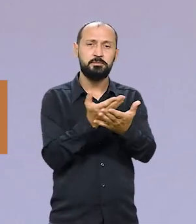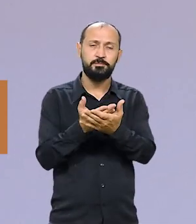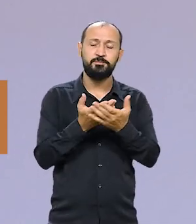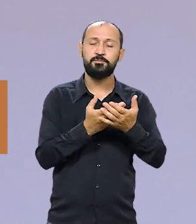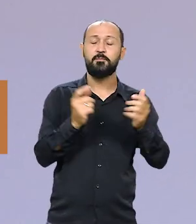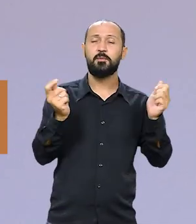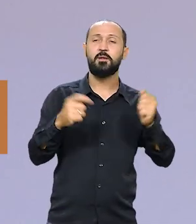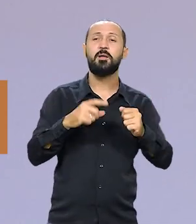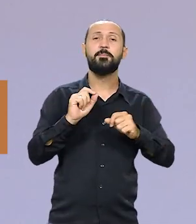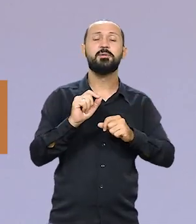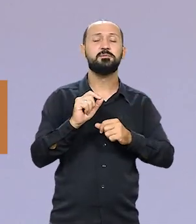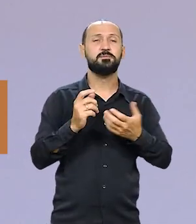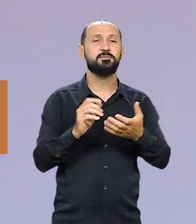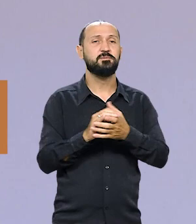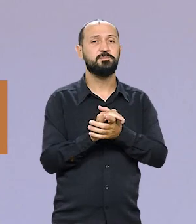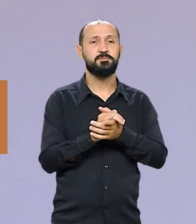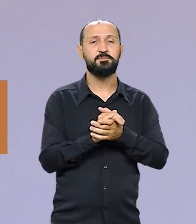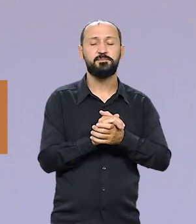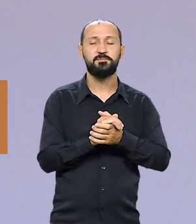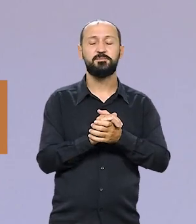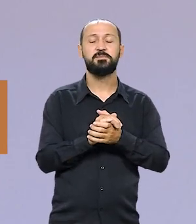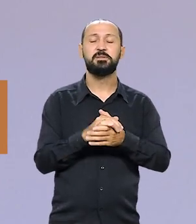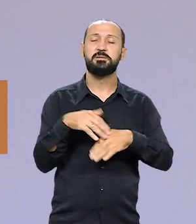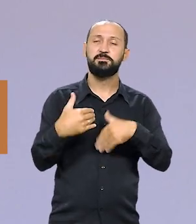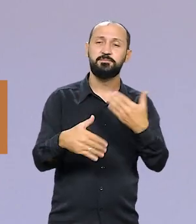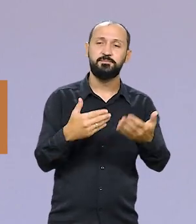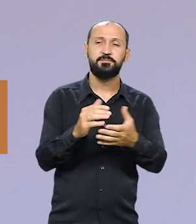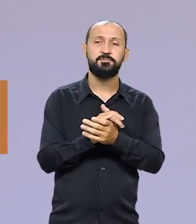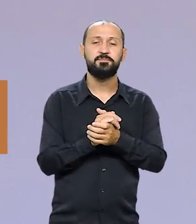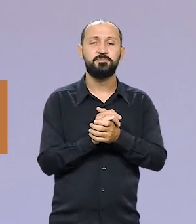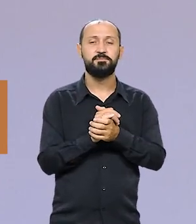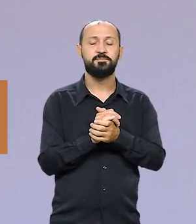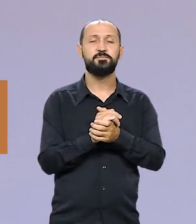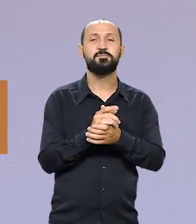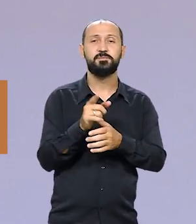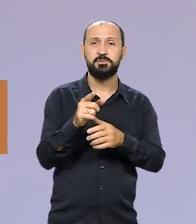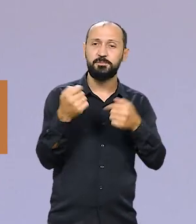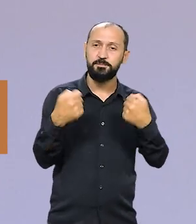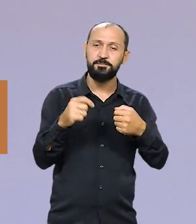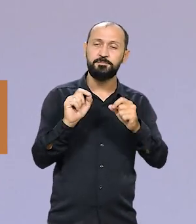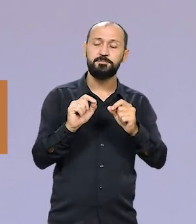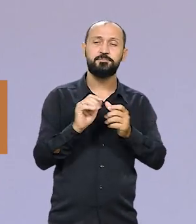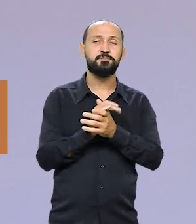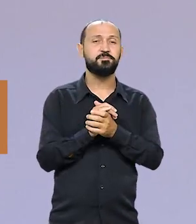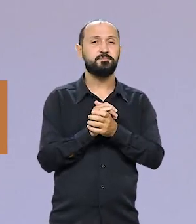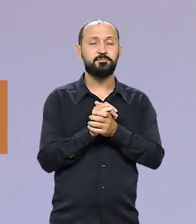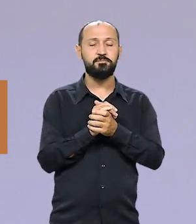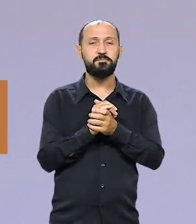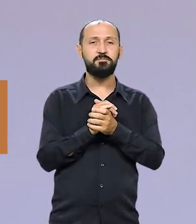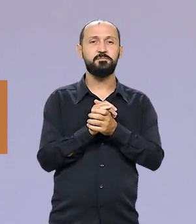precisa capacitar professores, né? E assim por diante. Você precisa ter